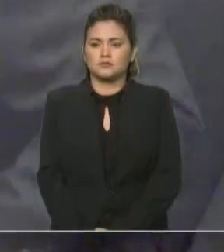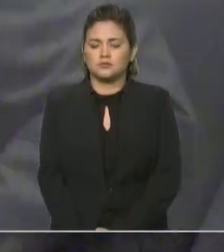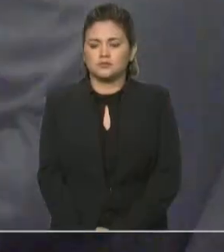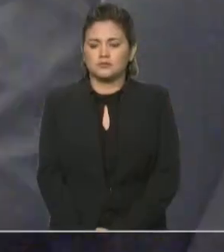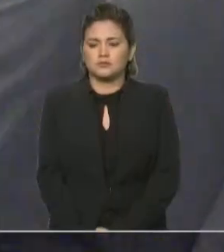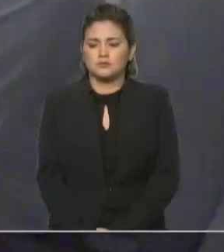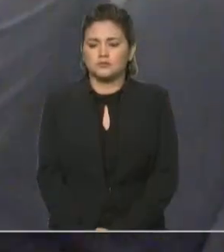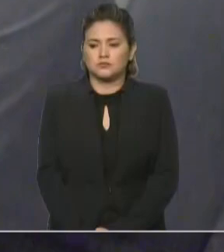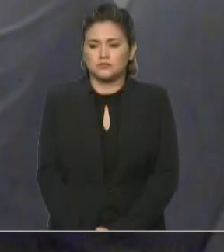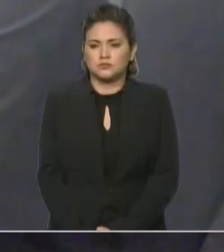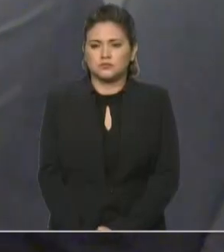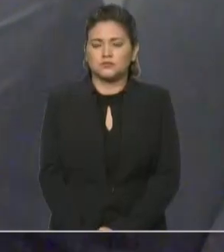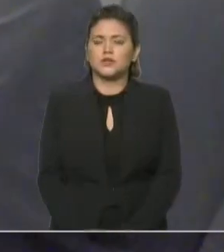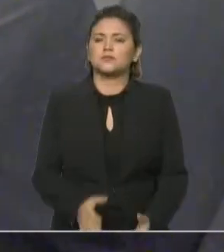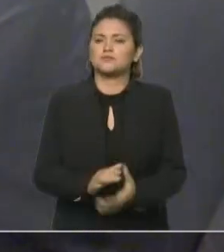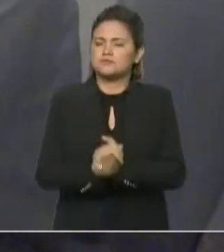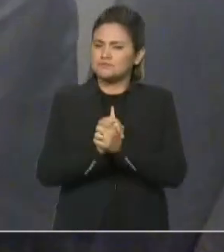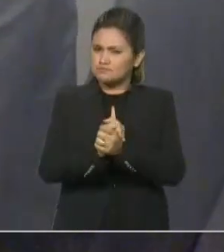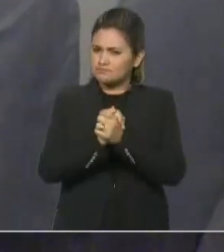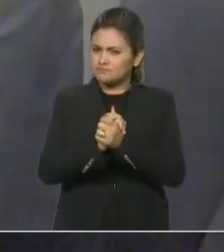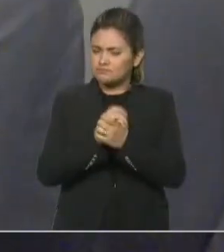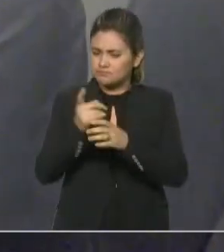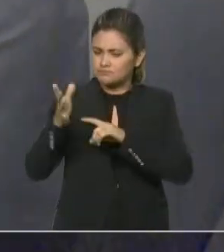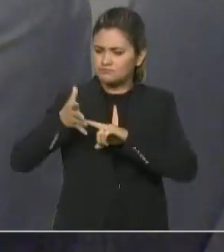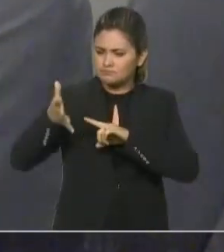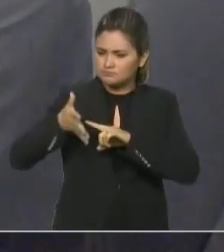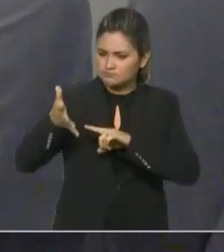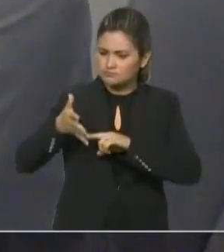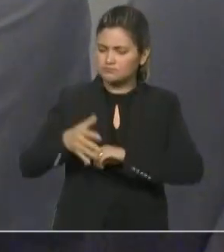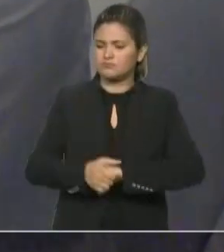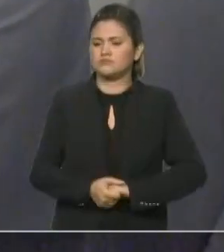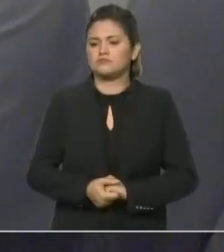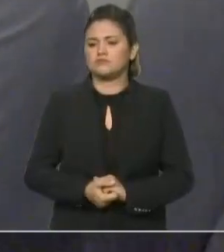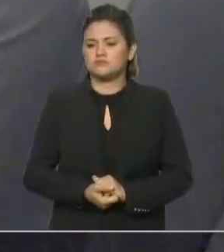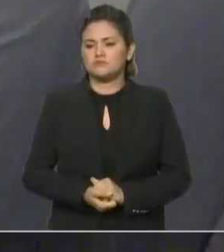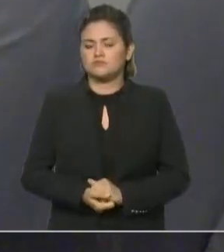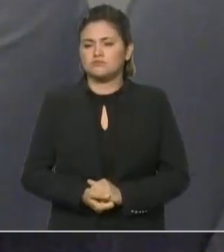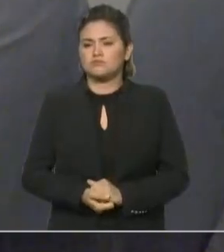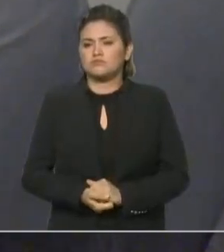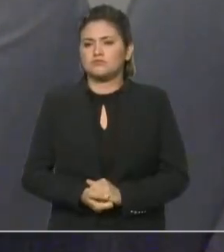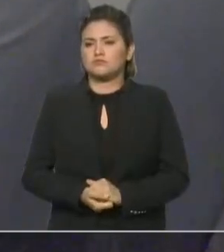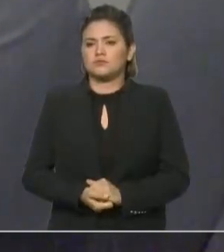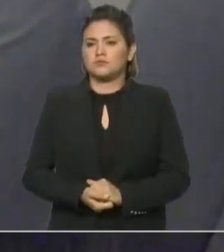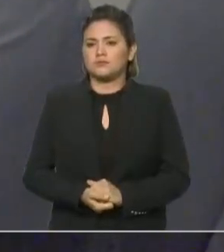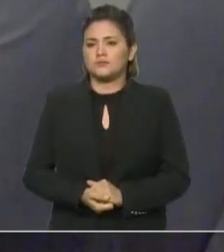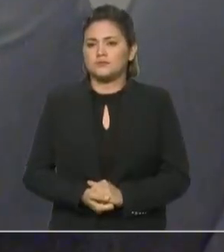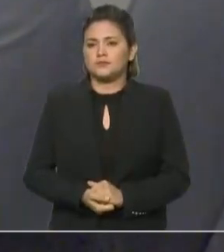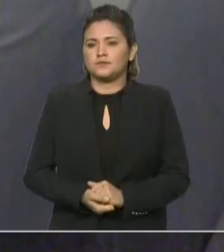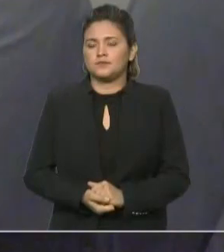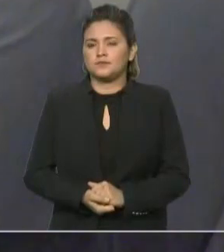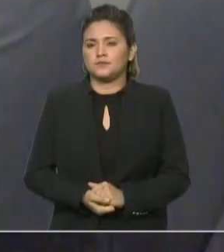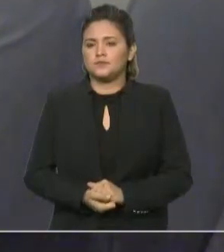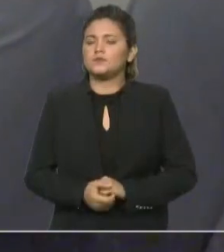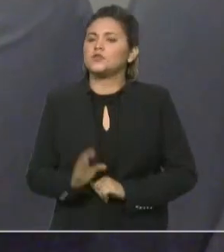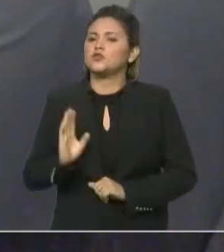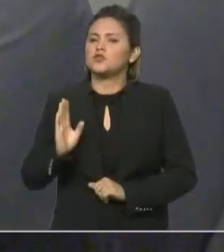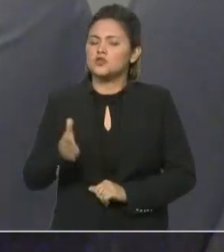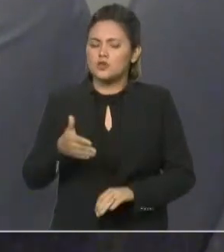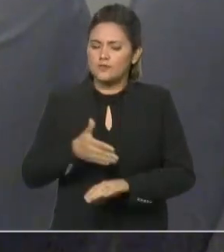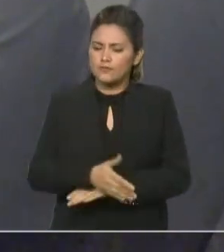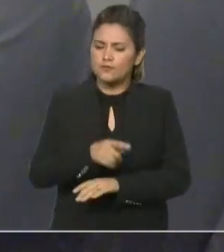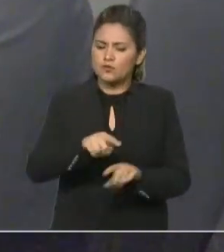Deputado César Pires, primeiro parabenizá-lo pelo pronunciamento, e já havíamos, inclusive, tratado sobre isso, foi o seu gabinete para tratar sobre essa